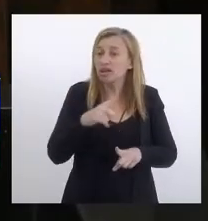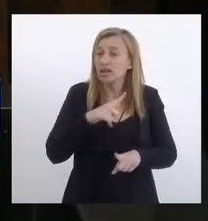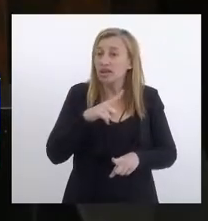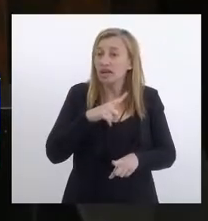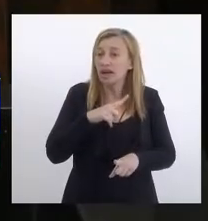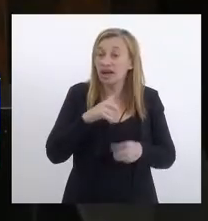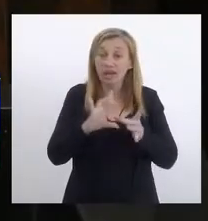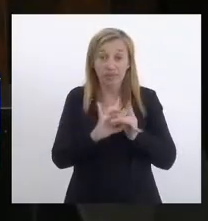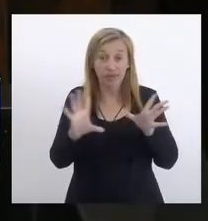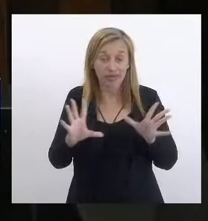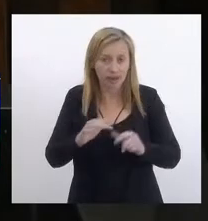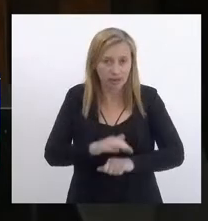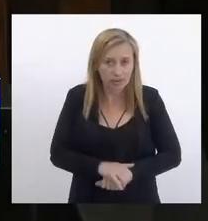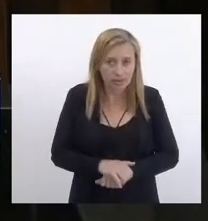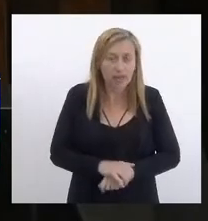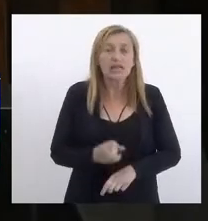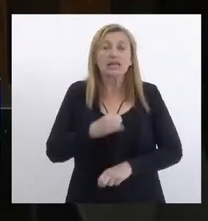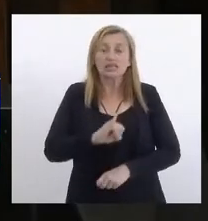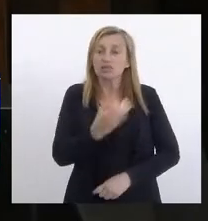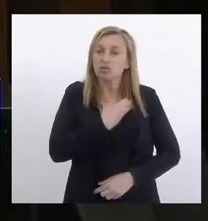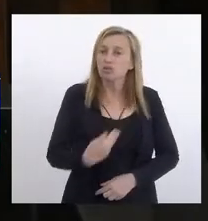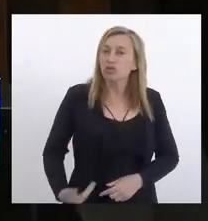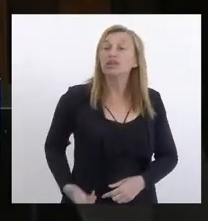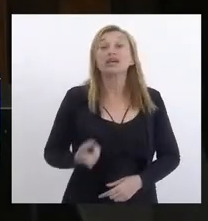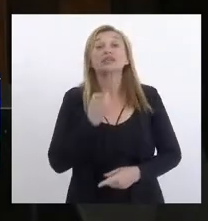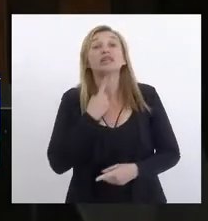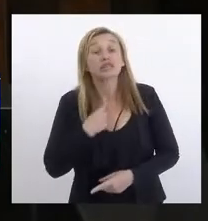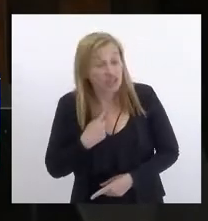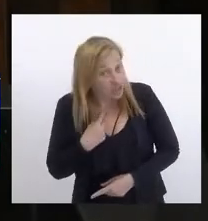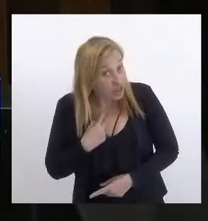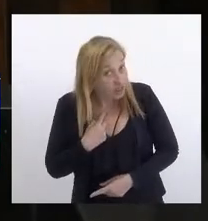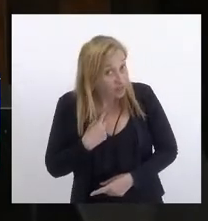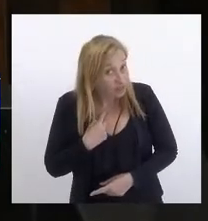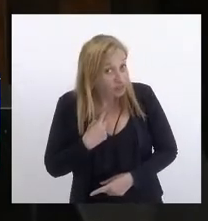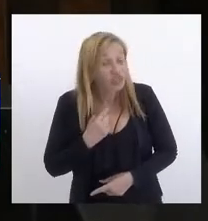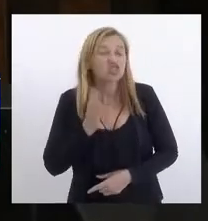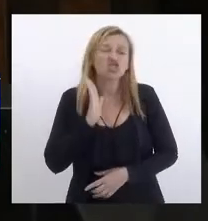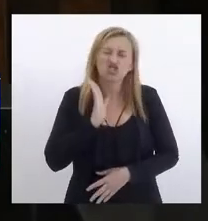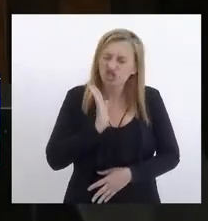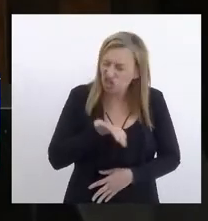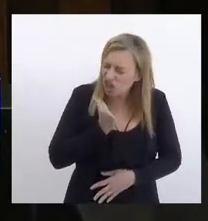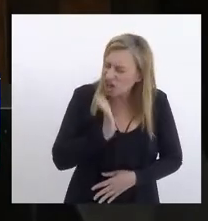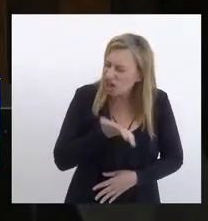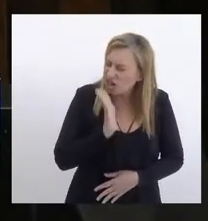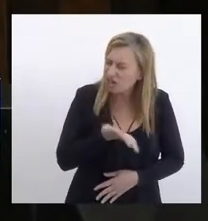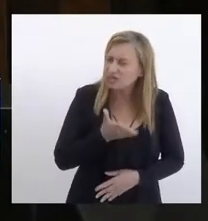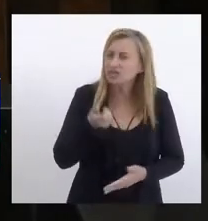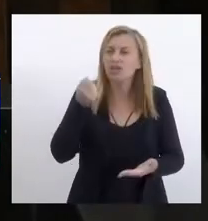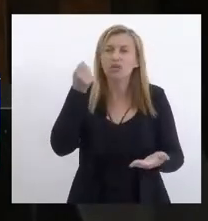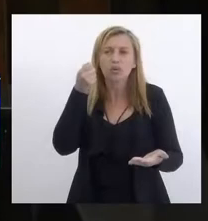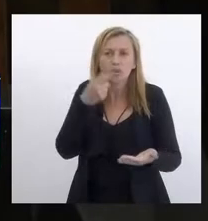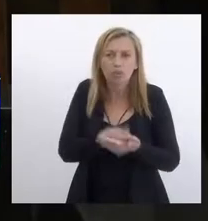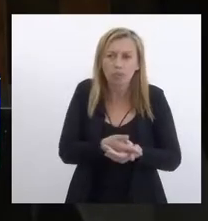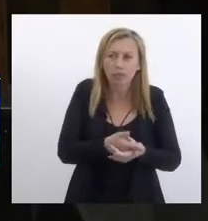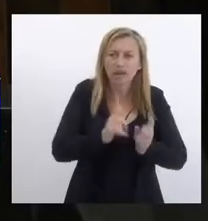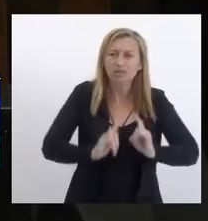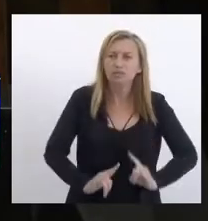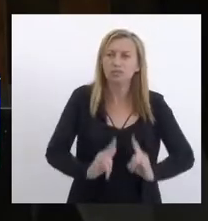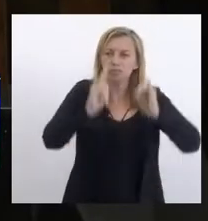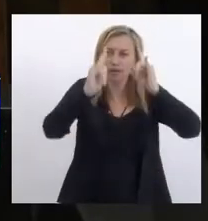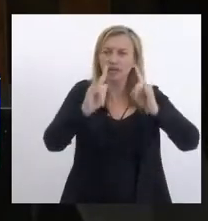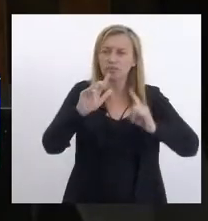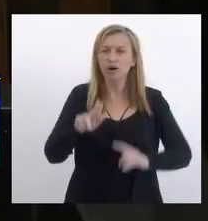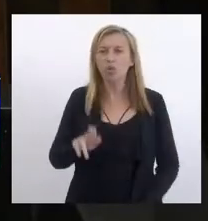isonomia. Se o governador assim desejasse, já tinha comprado sede para o UESO na